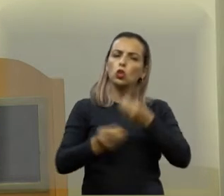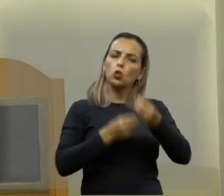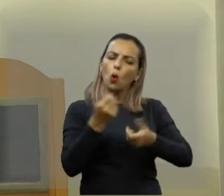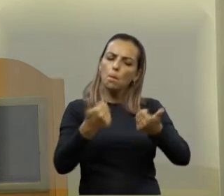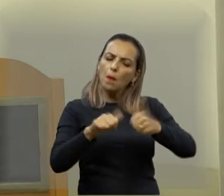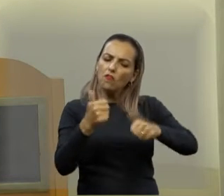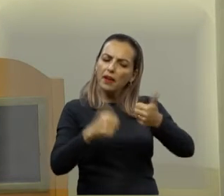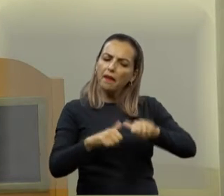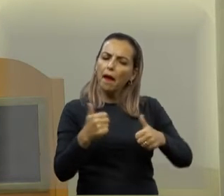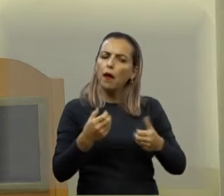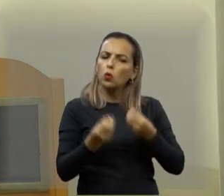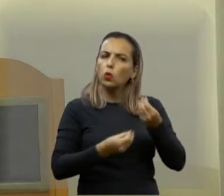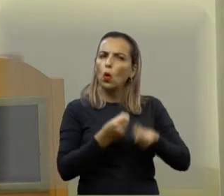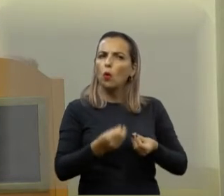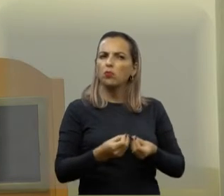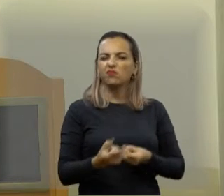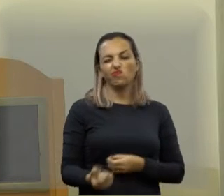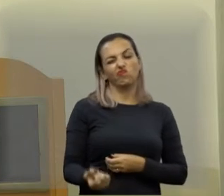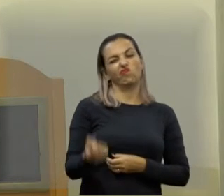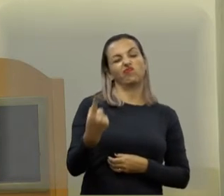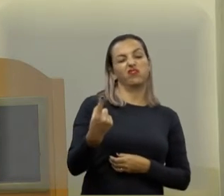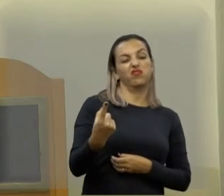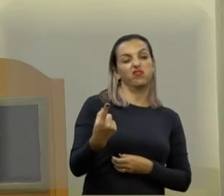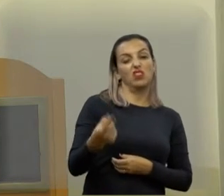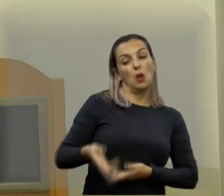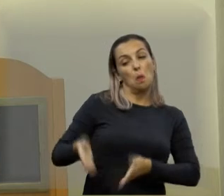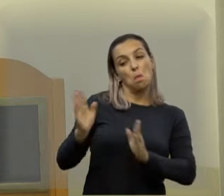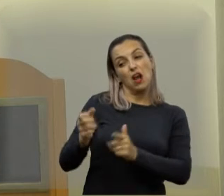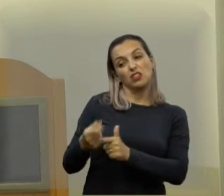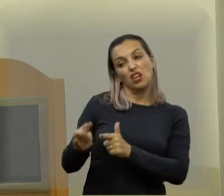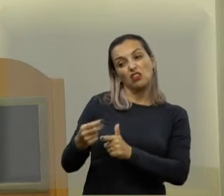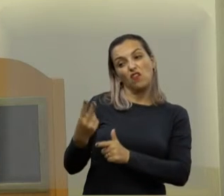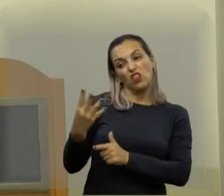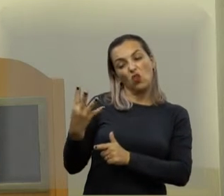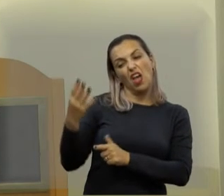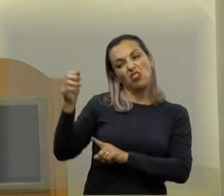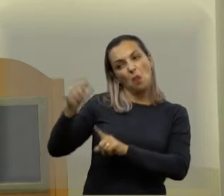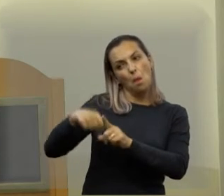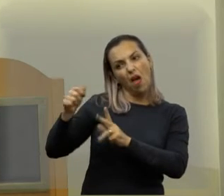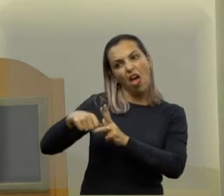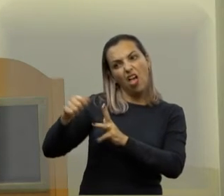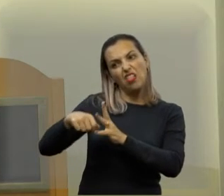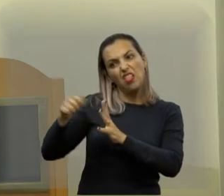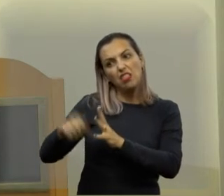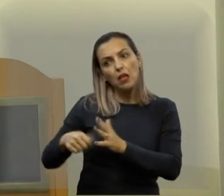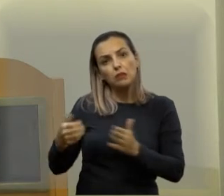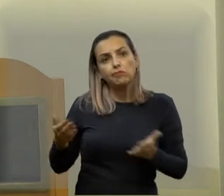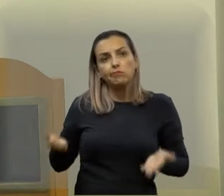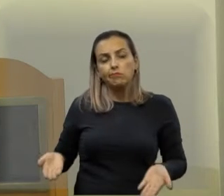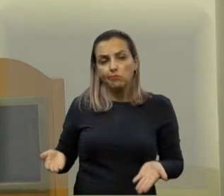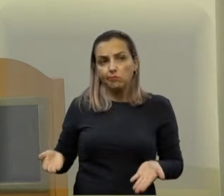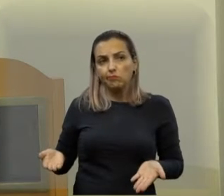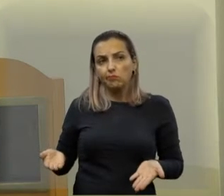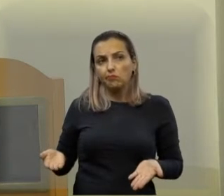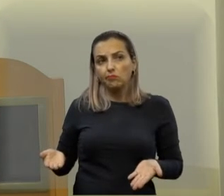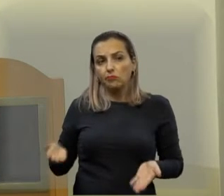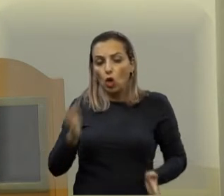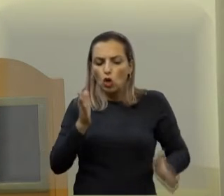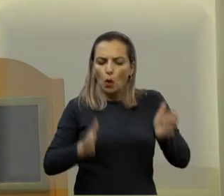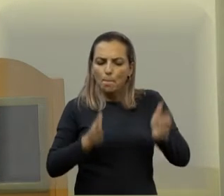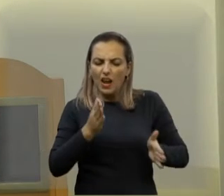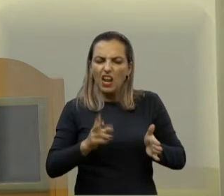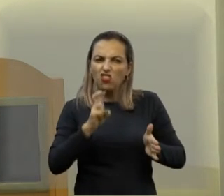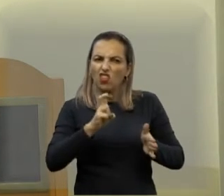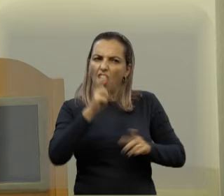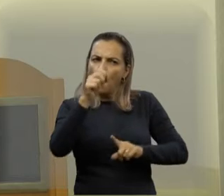muito estranho você logo o prédio por 24 meses paga 16710 meses para um período